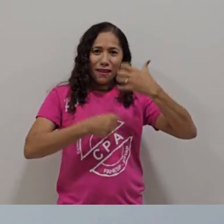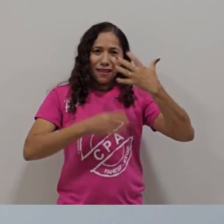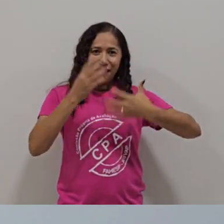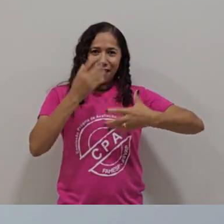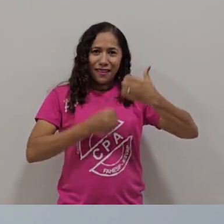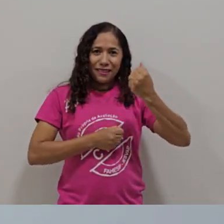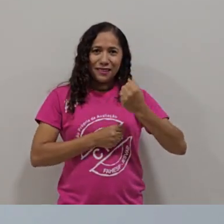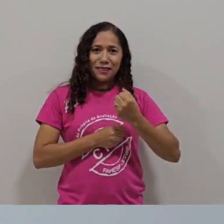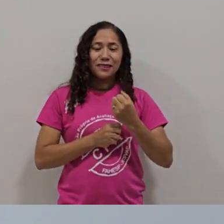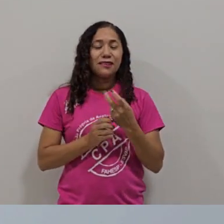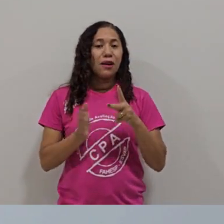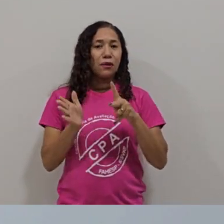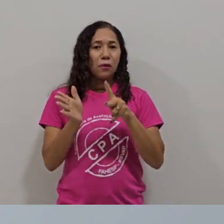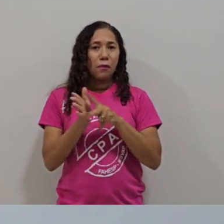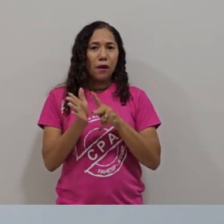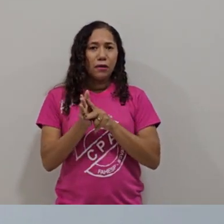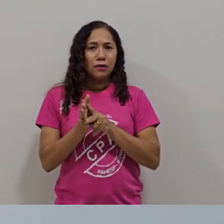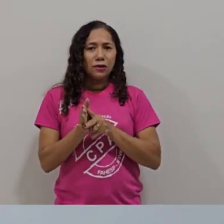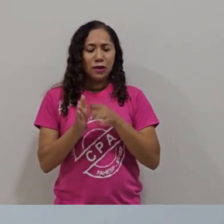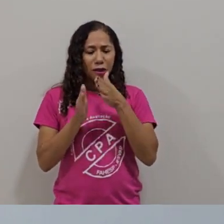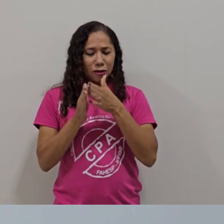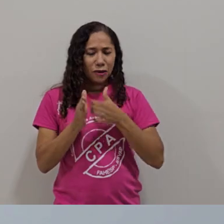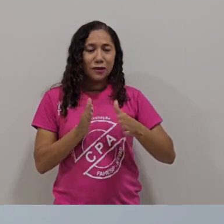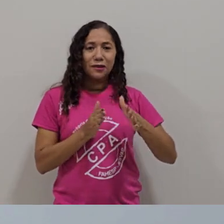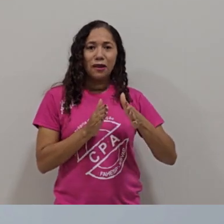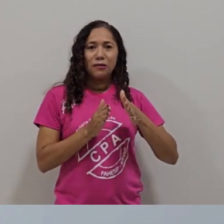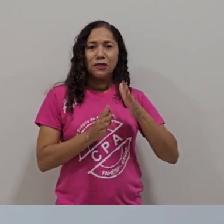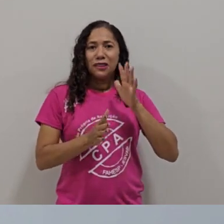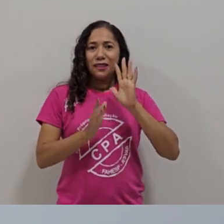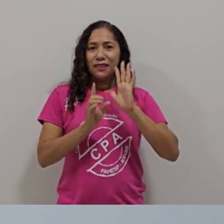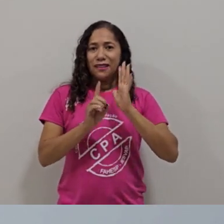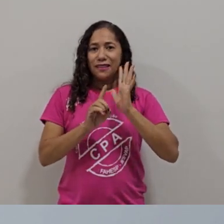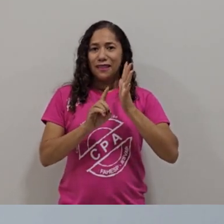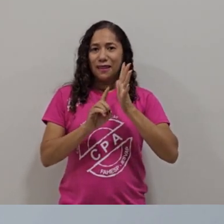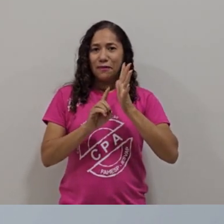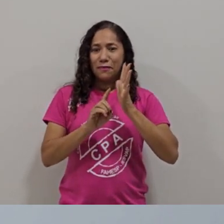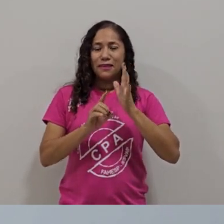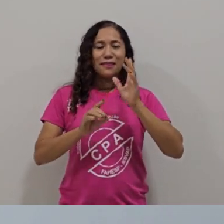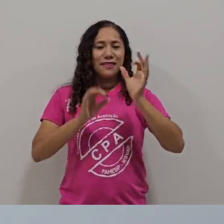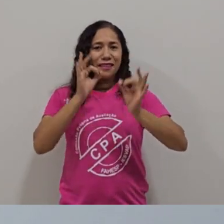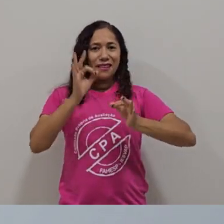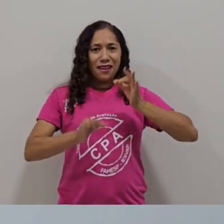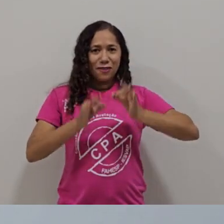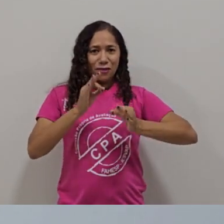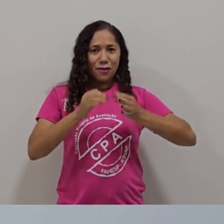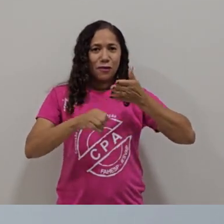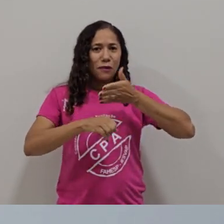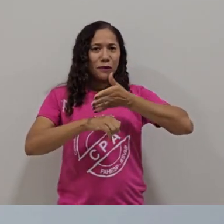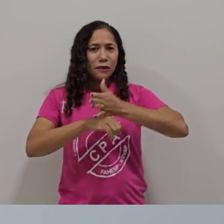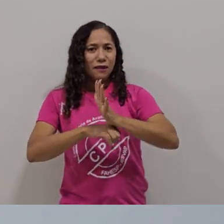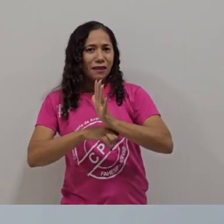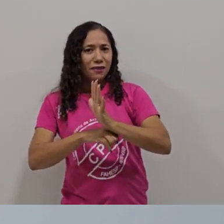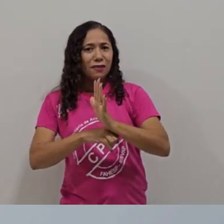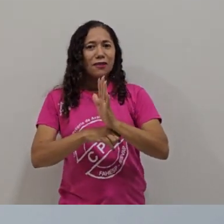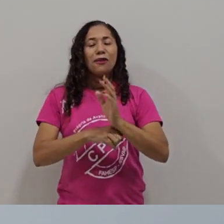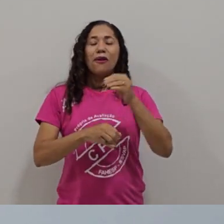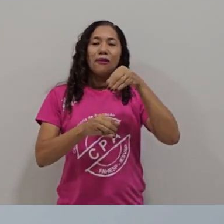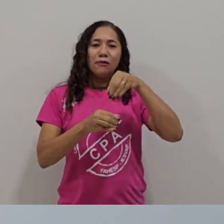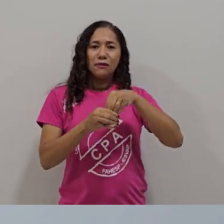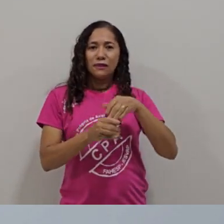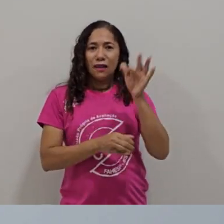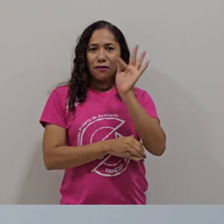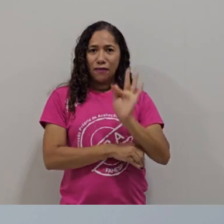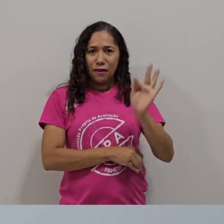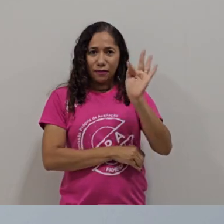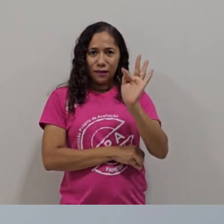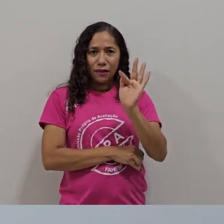hoje é com o projeto de extensão Libras da Justiça. É um projeto de extensão dentro da faculdade. Quer saber? Eu vou deixar quem